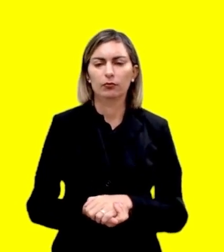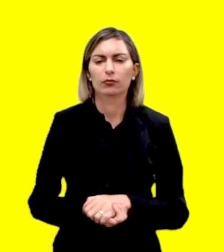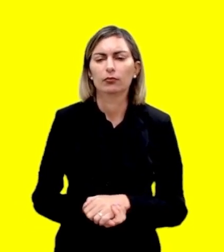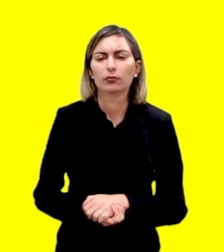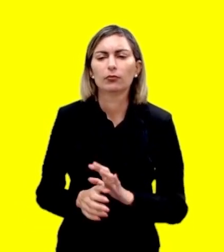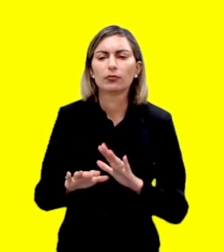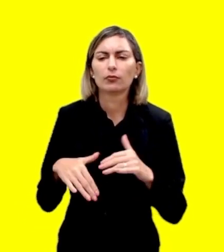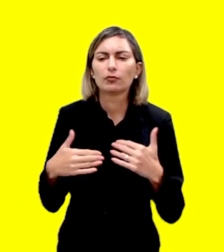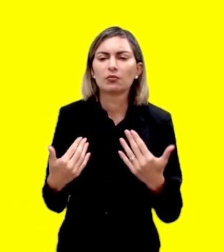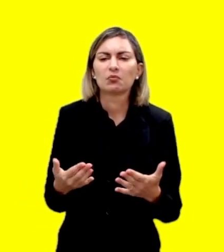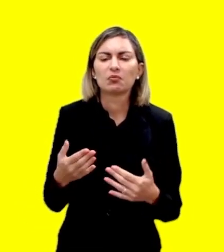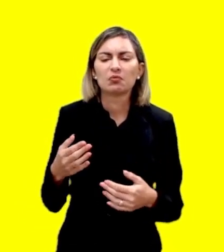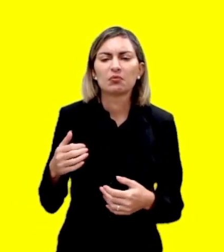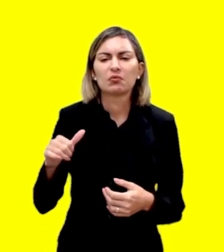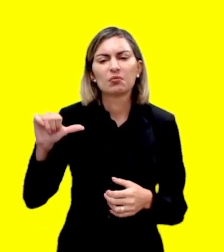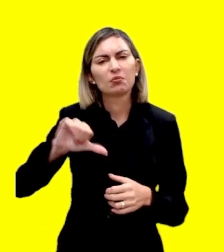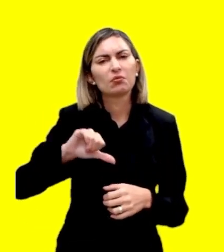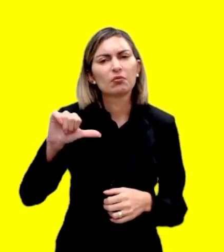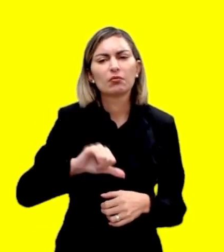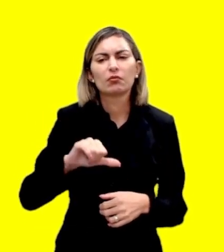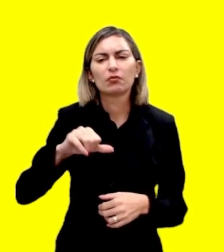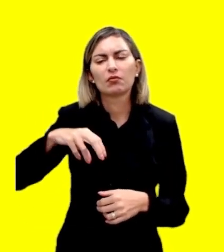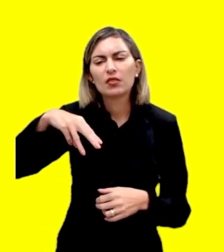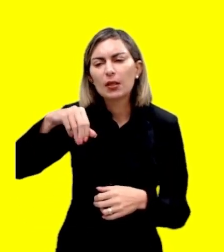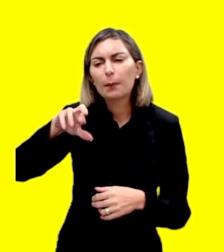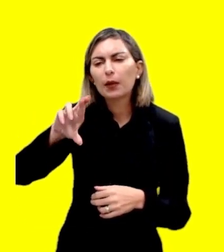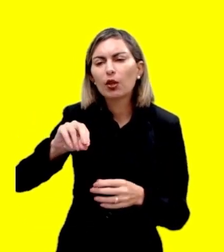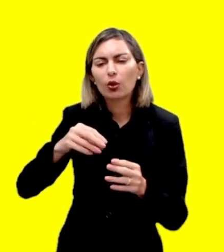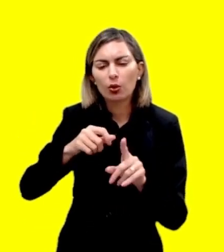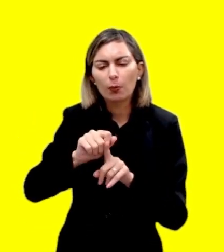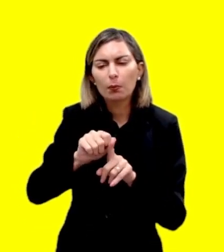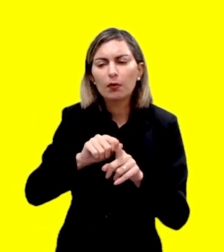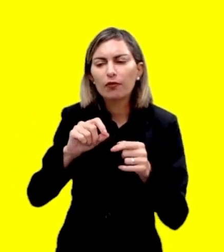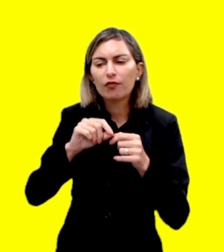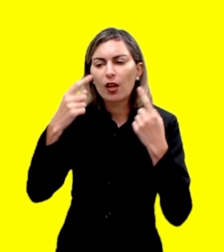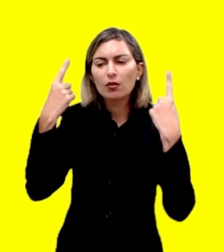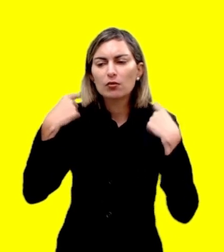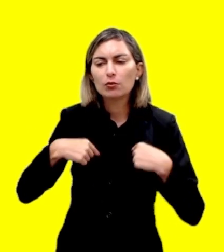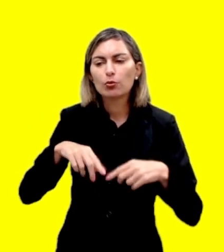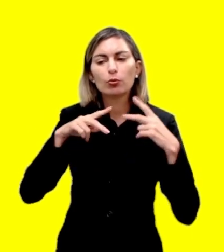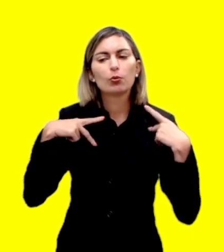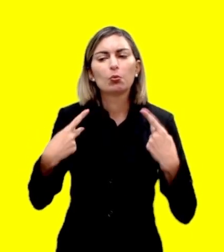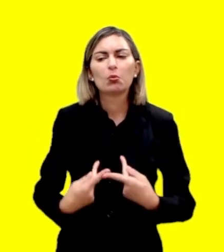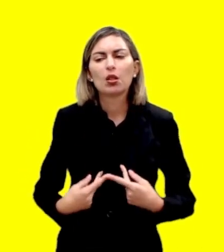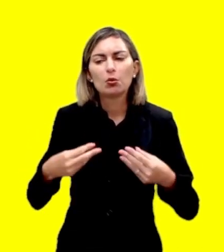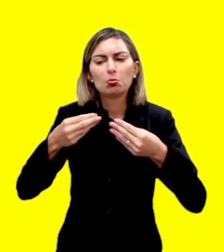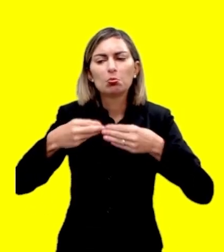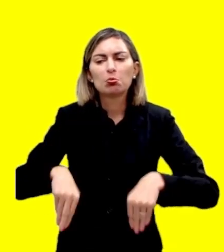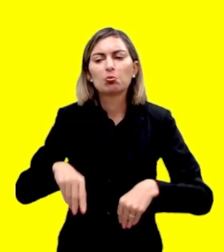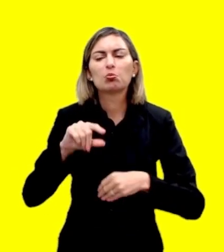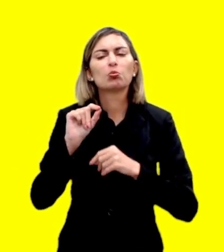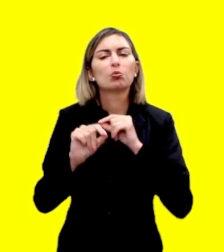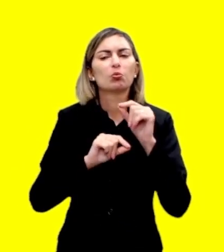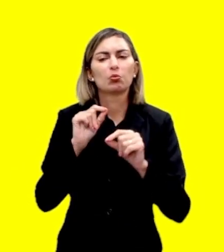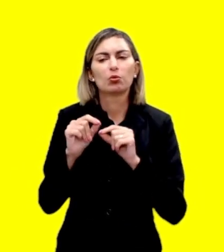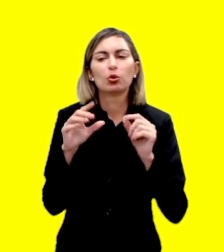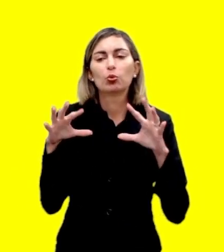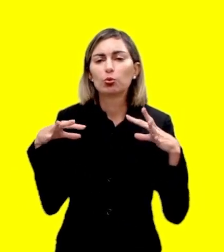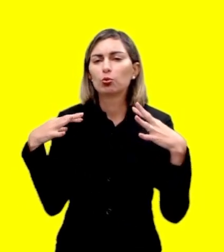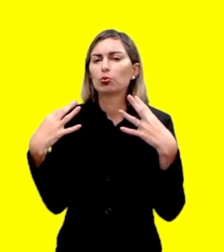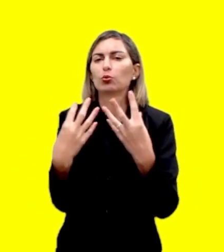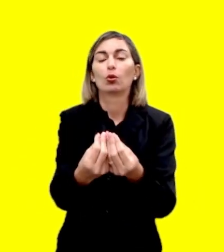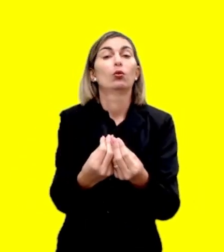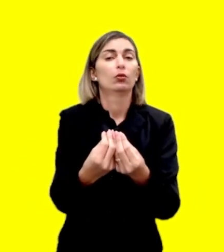O mal que o microplástico faz ao ser humano. O microplástico, assim como todos